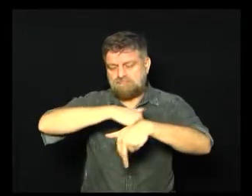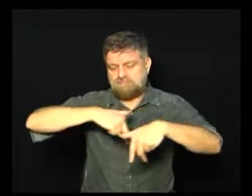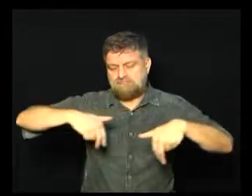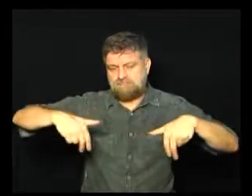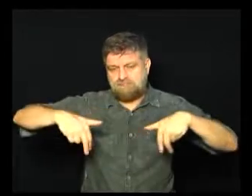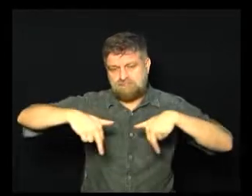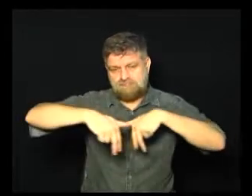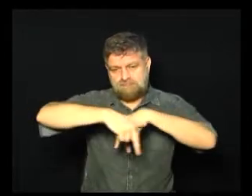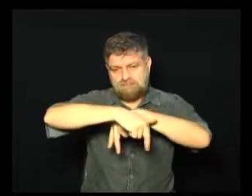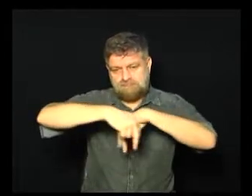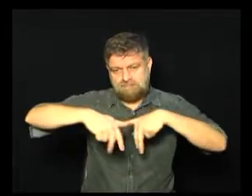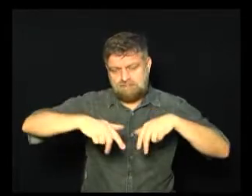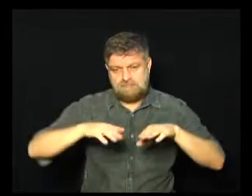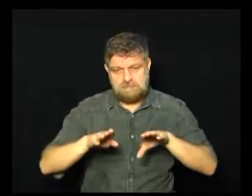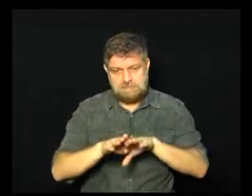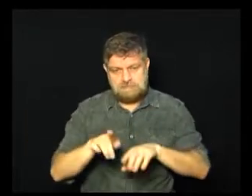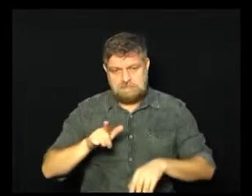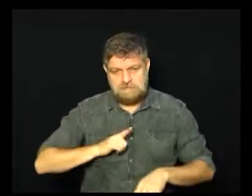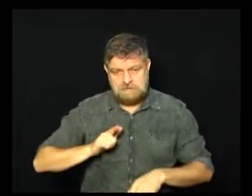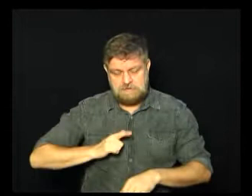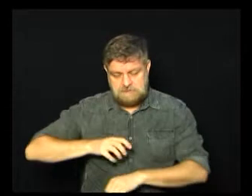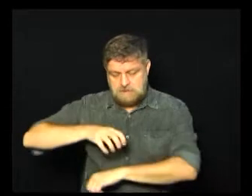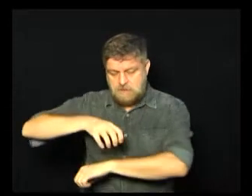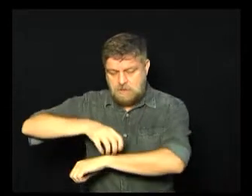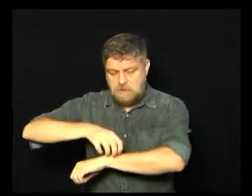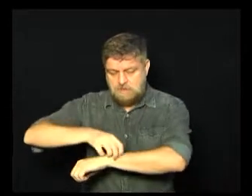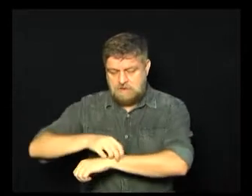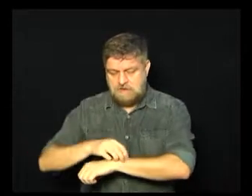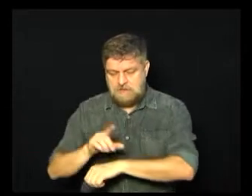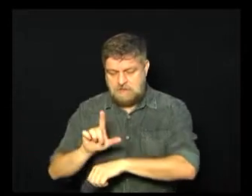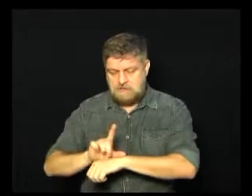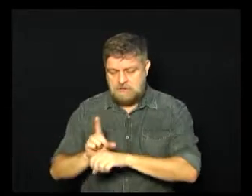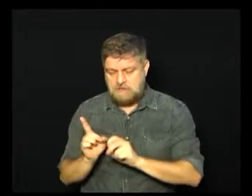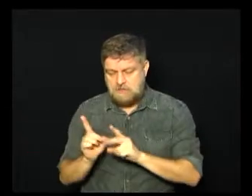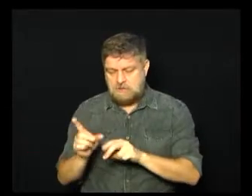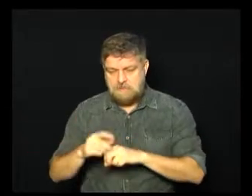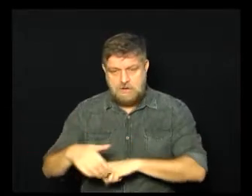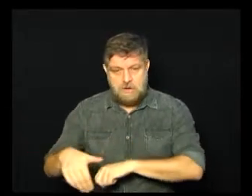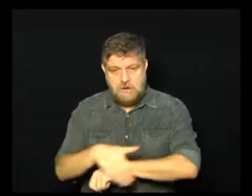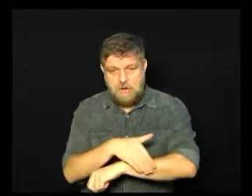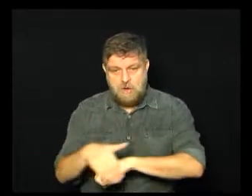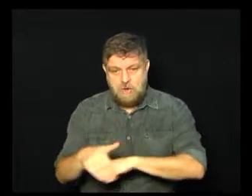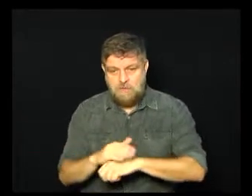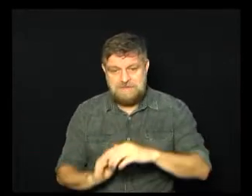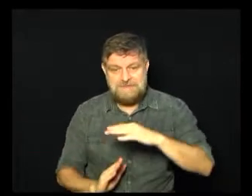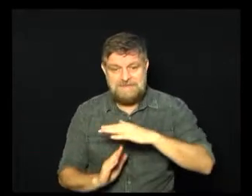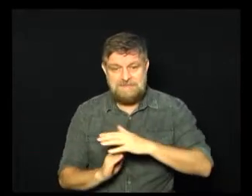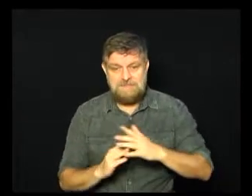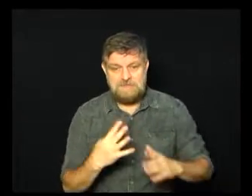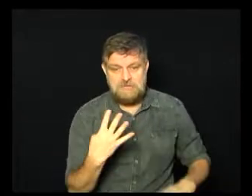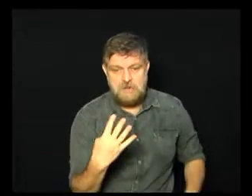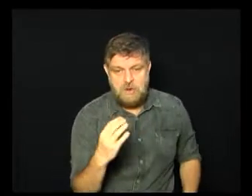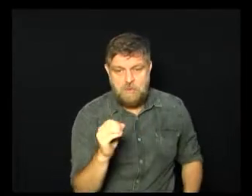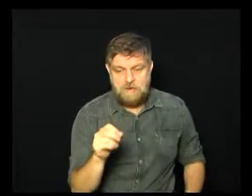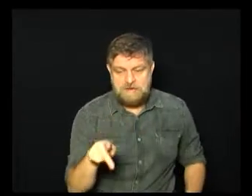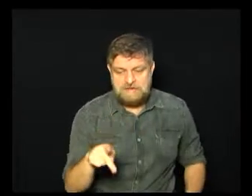a instalação de parklets em ruas de velocidade máxima de 40 km por hora